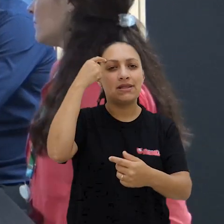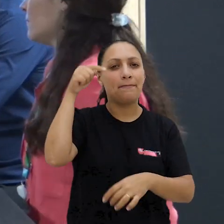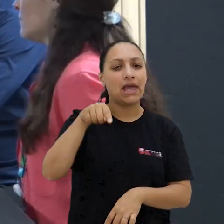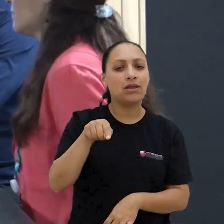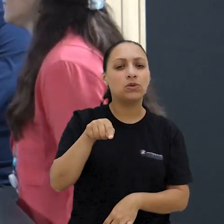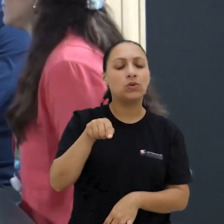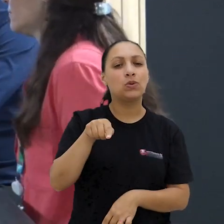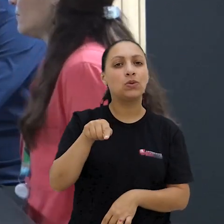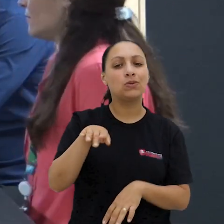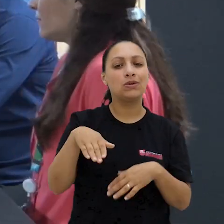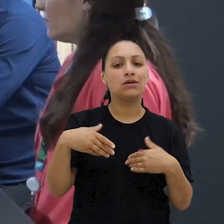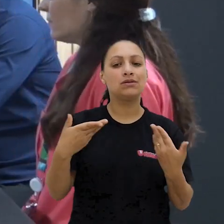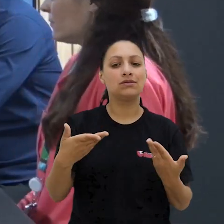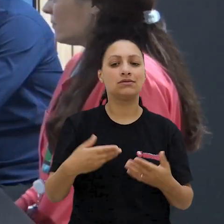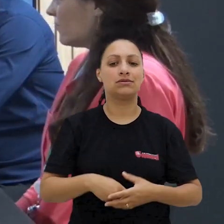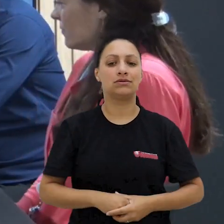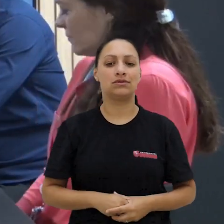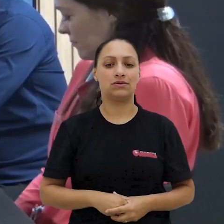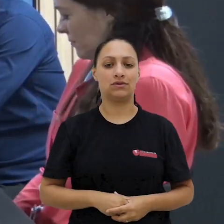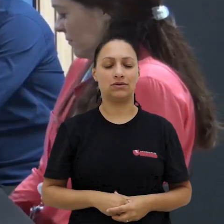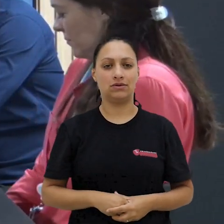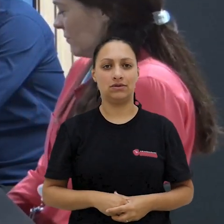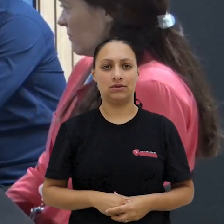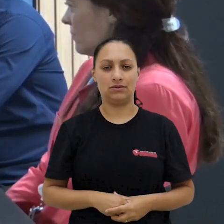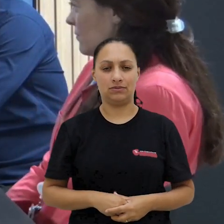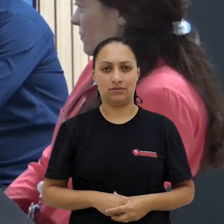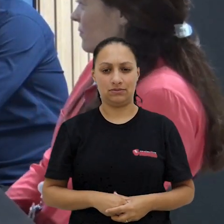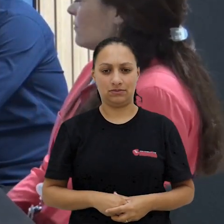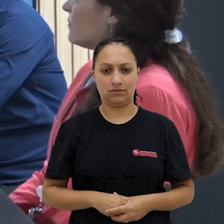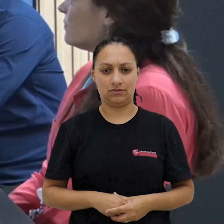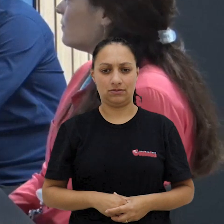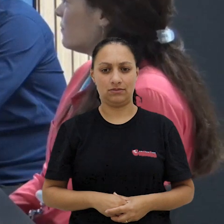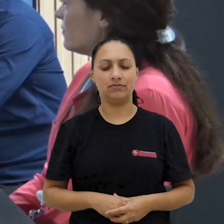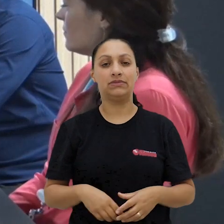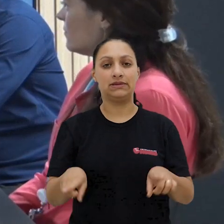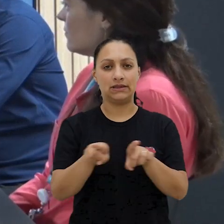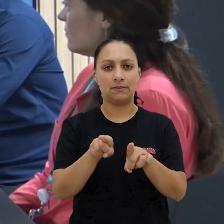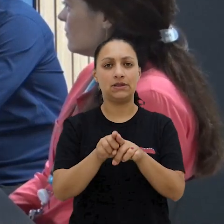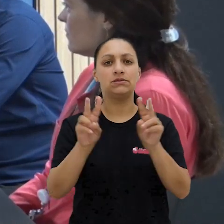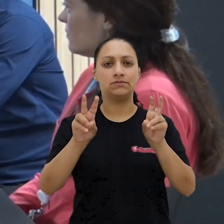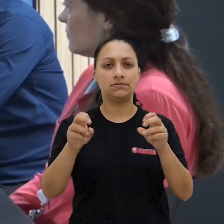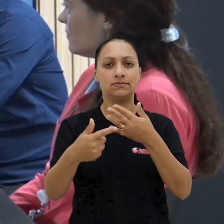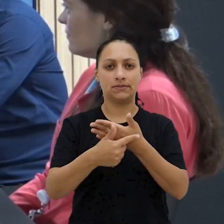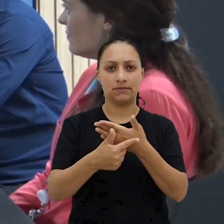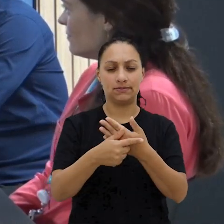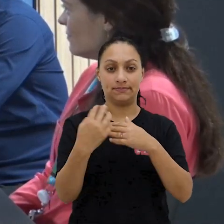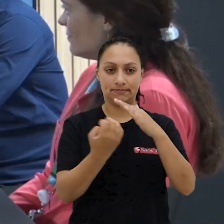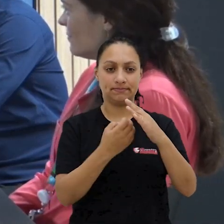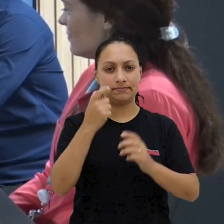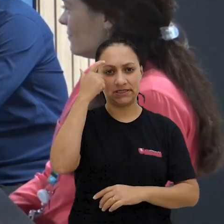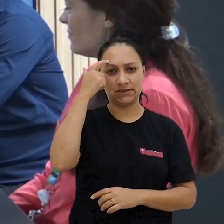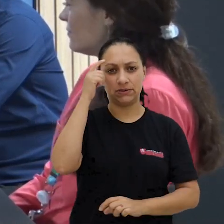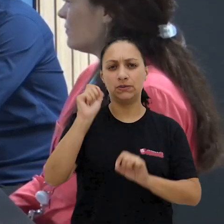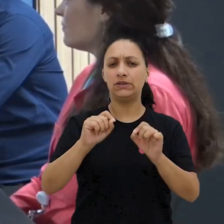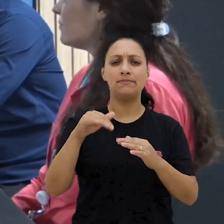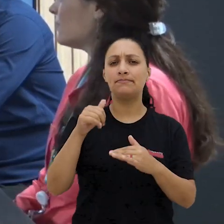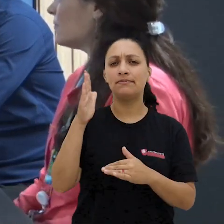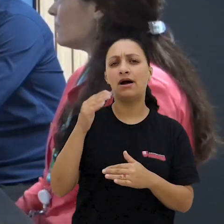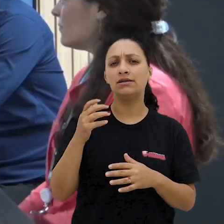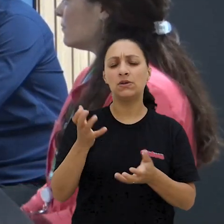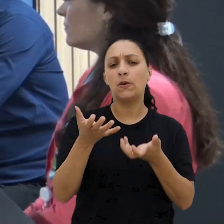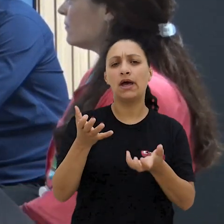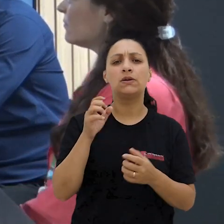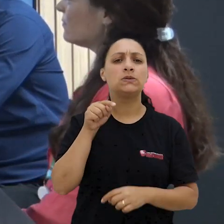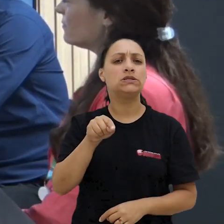Então, isso, respondendo um pouquinho até mais o que tu tinha me questionado, Débora, do papel assim da Sculpt, que eu fiquei pensando o que mais eu também